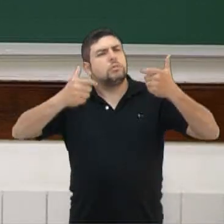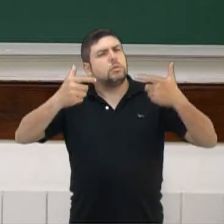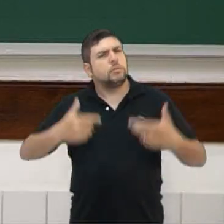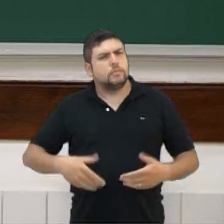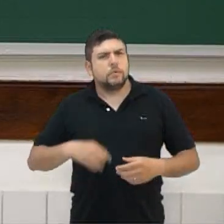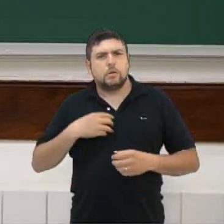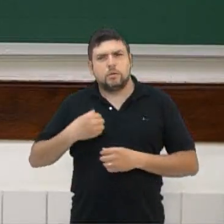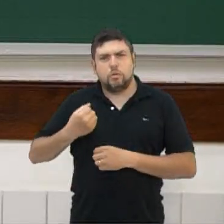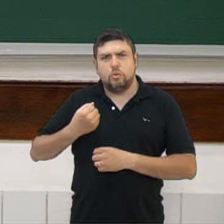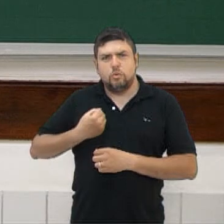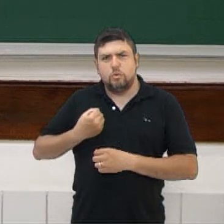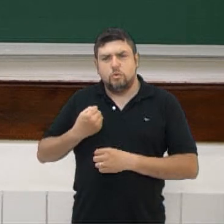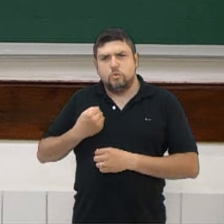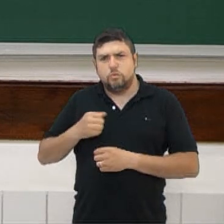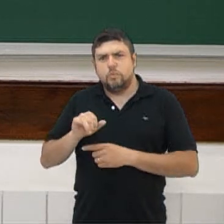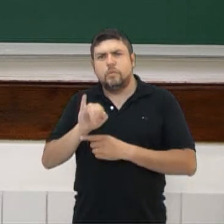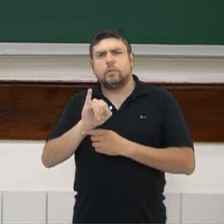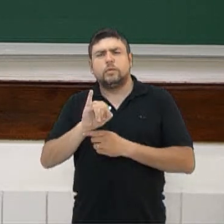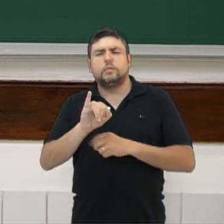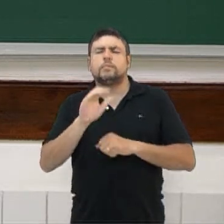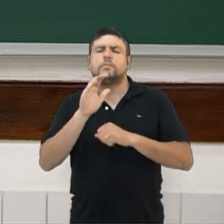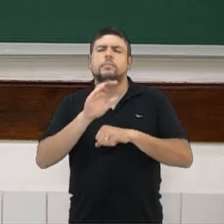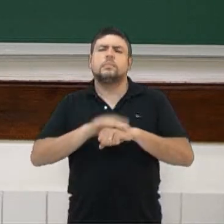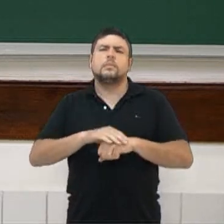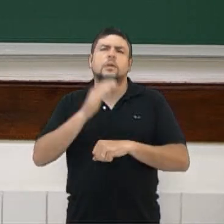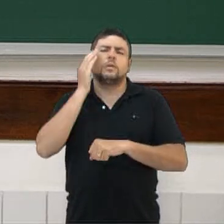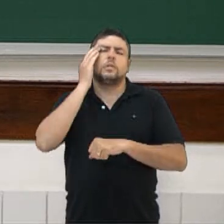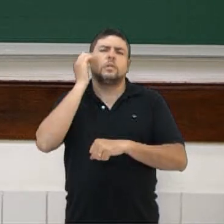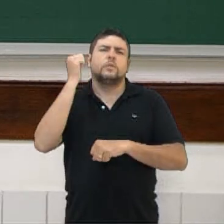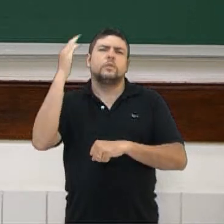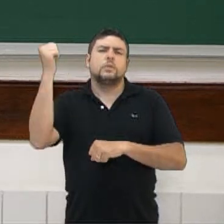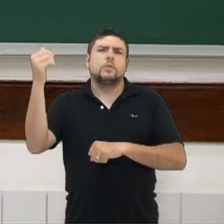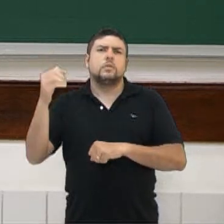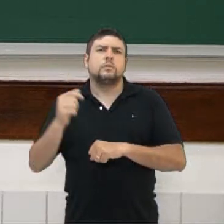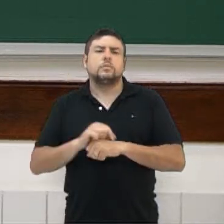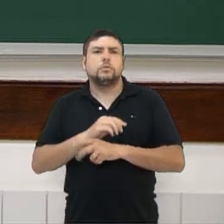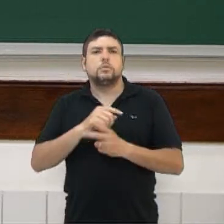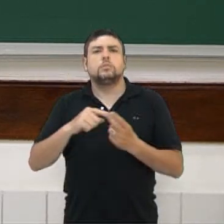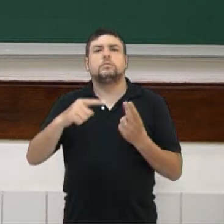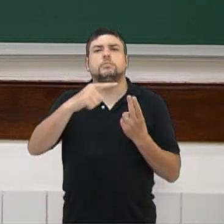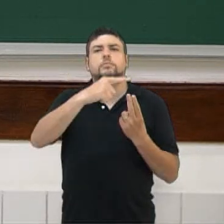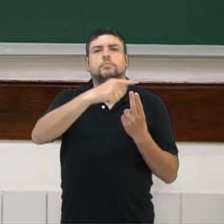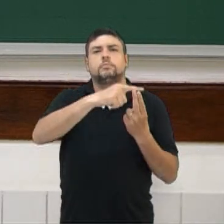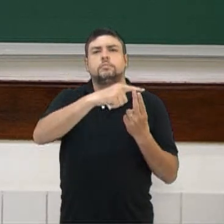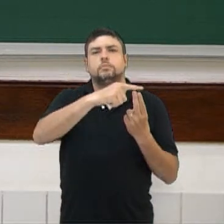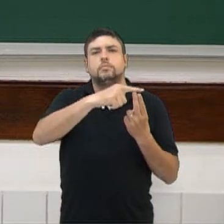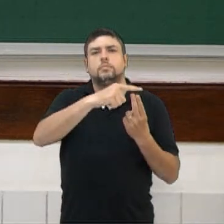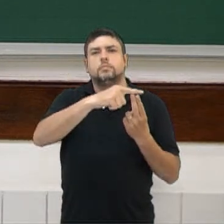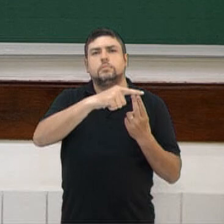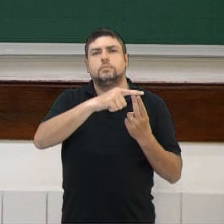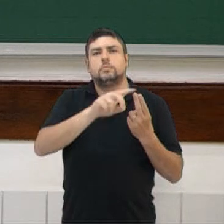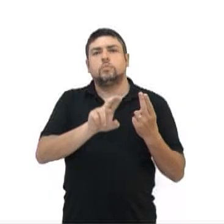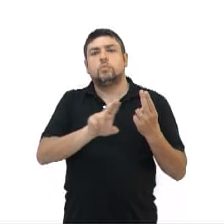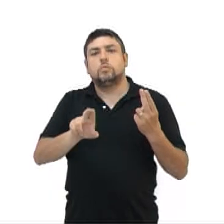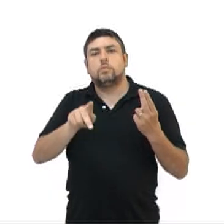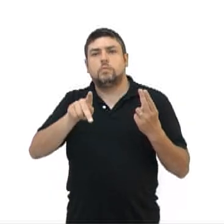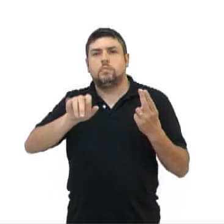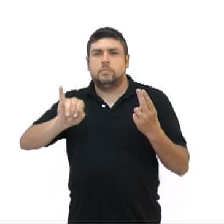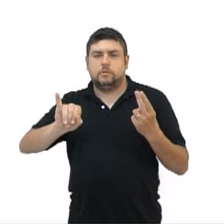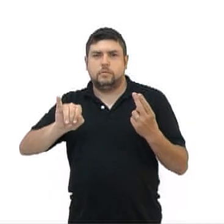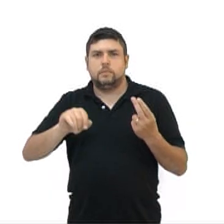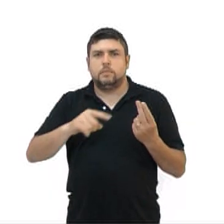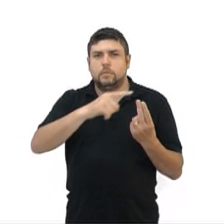número irracional mais famoso de todos, que é o π, certo? O π, ele é definido como sendo